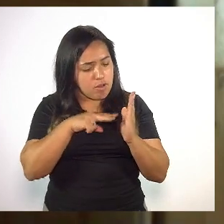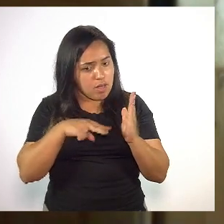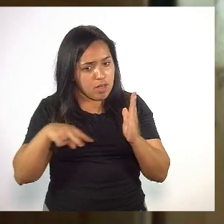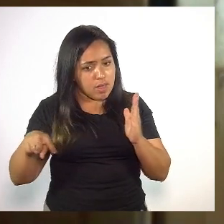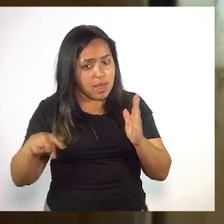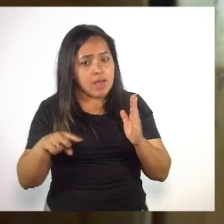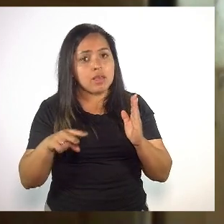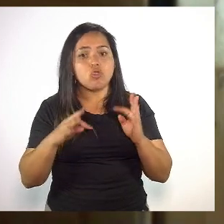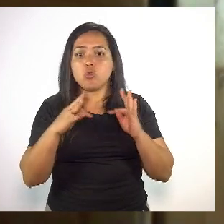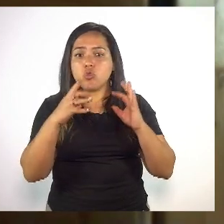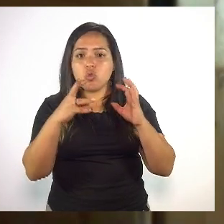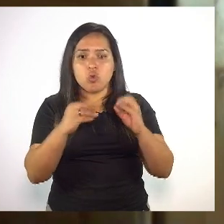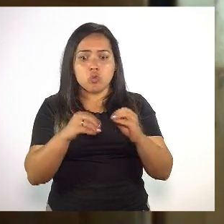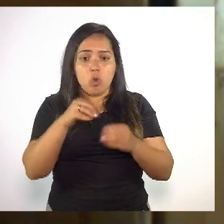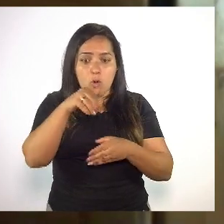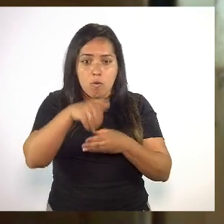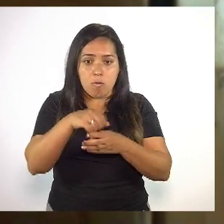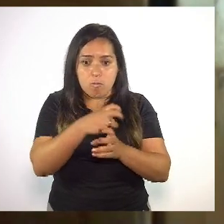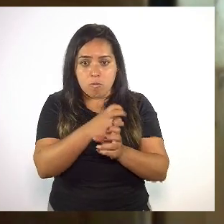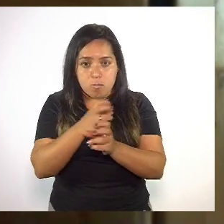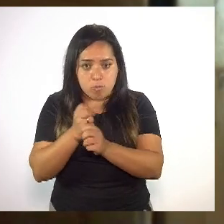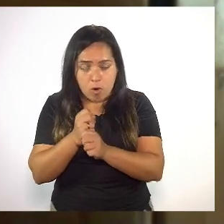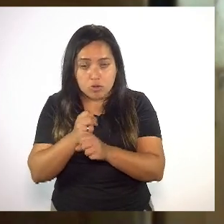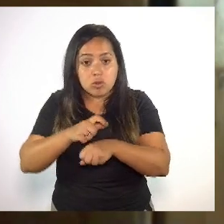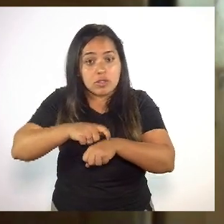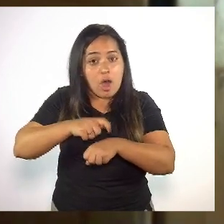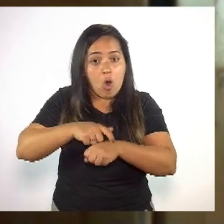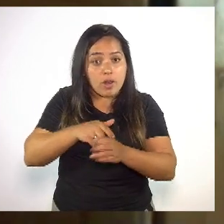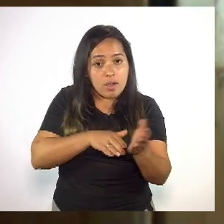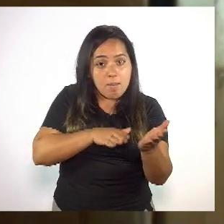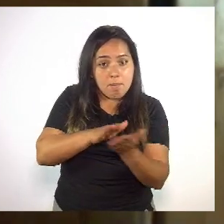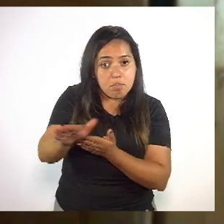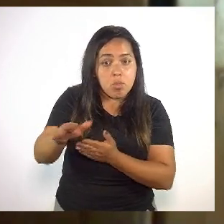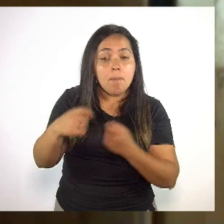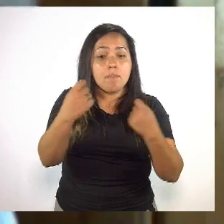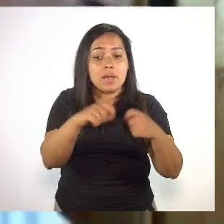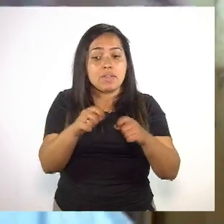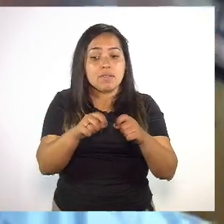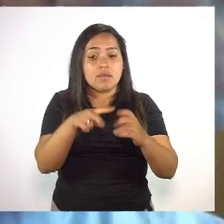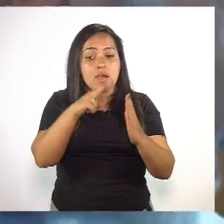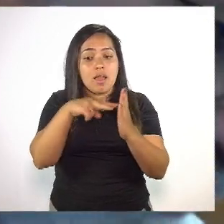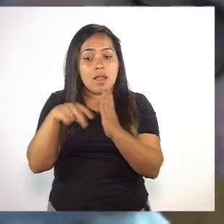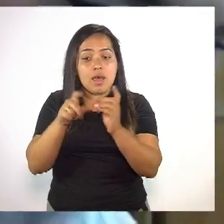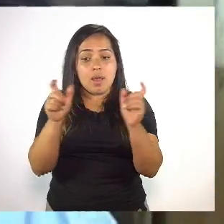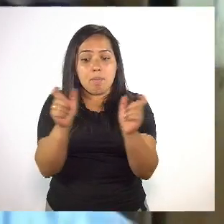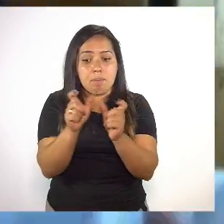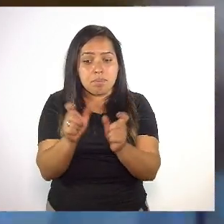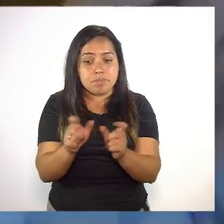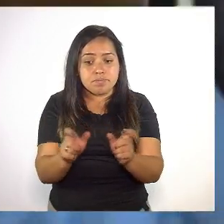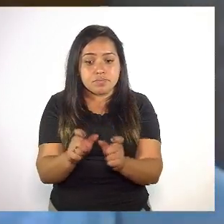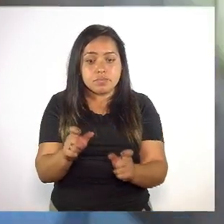forma integral, não agora, quando ele foi emitido, porque tem que ser lido aos pouquinhos, ele tem